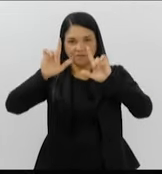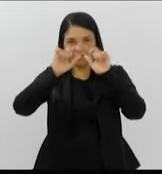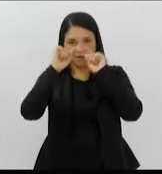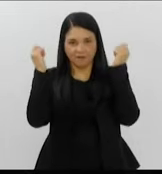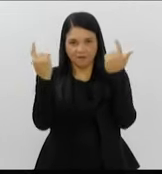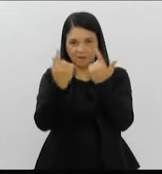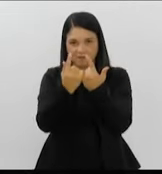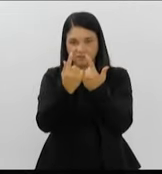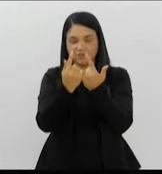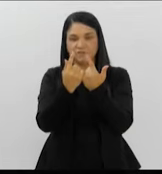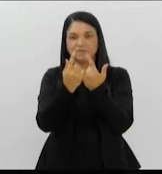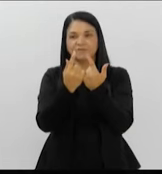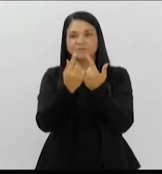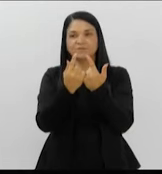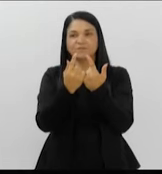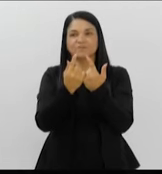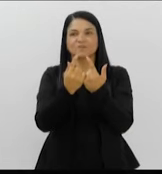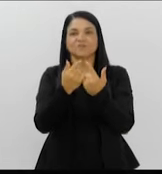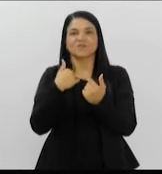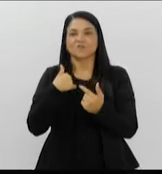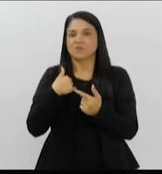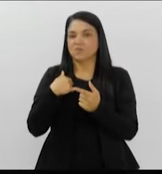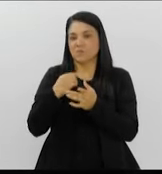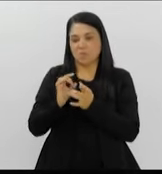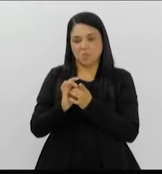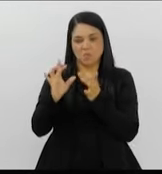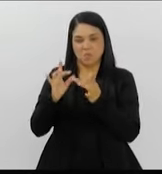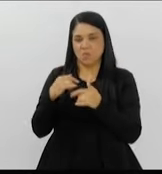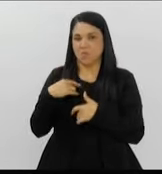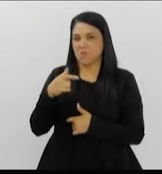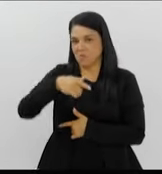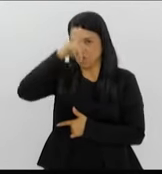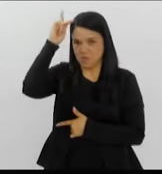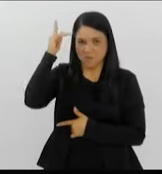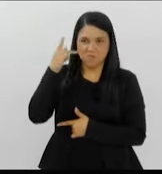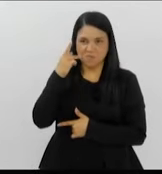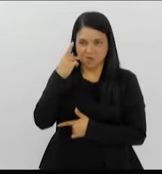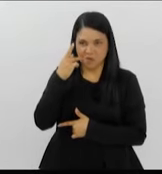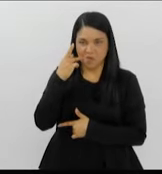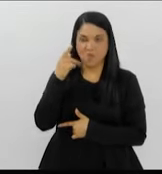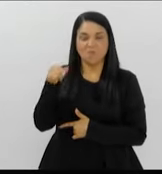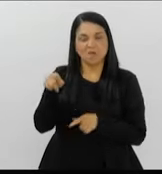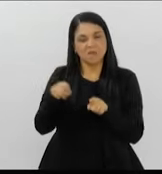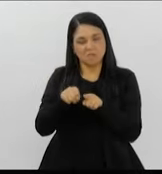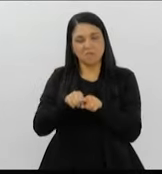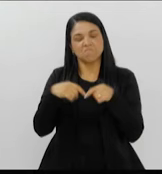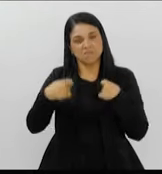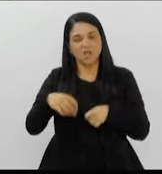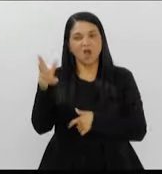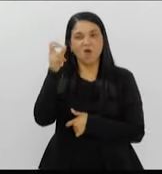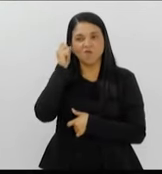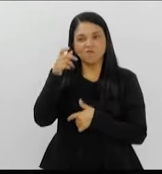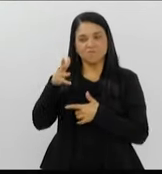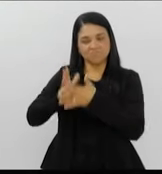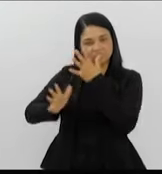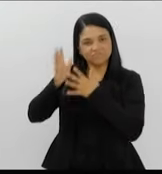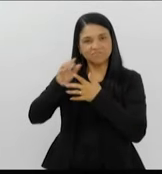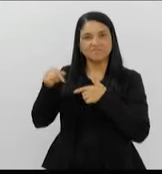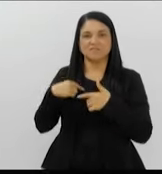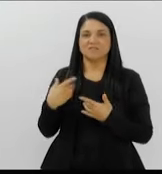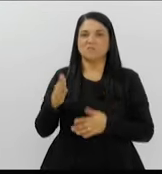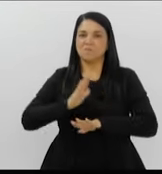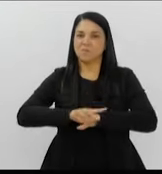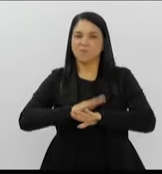Alerge. Só não abri mão para o meu líder, Luiz Paulo, falar na minha frente, para ele poder me ouvir também nesse momento tão